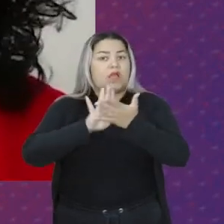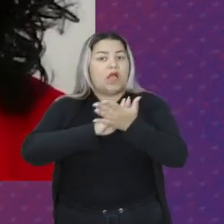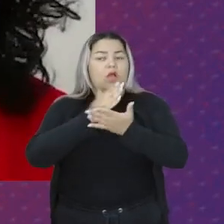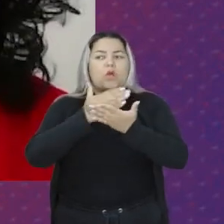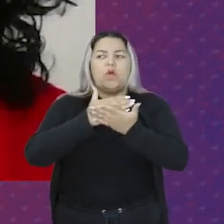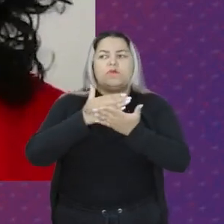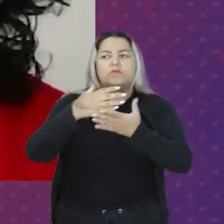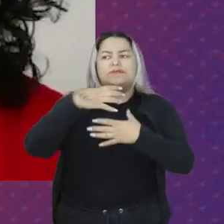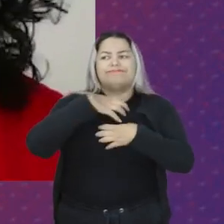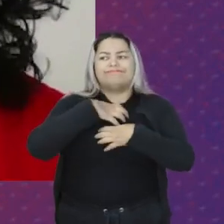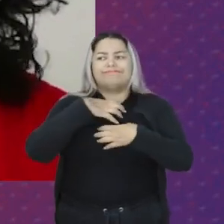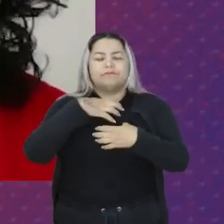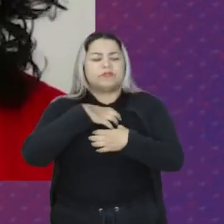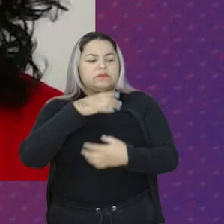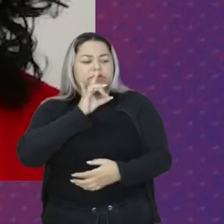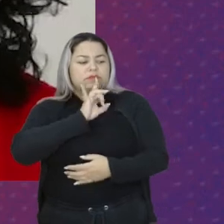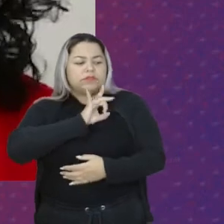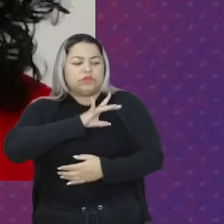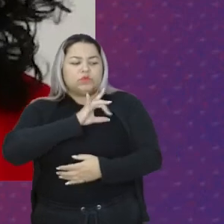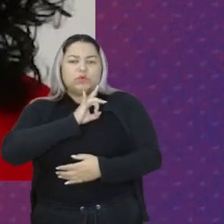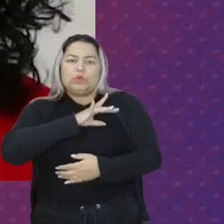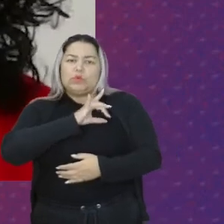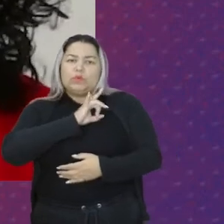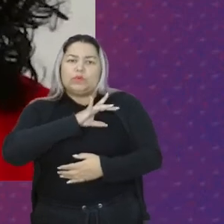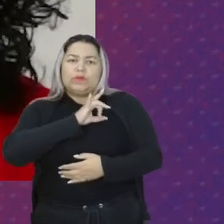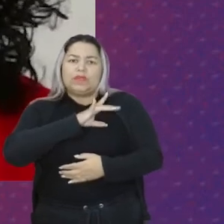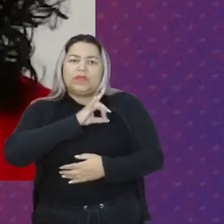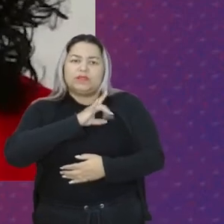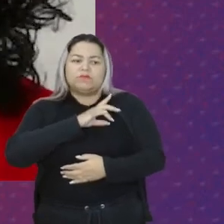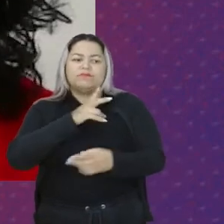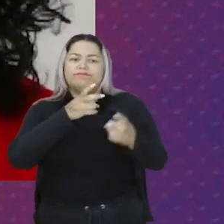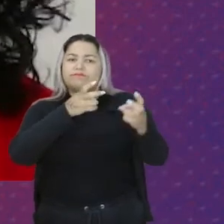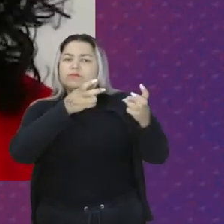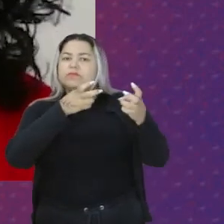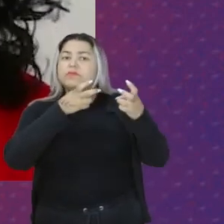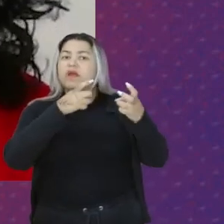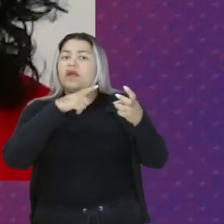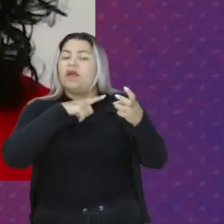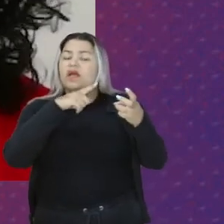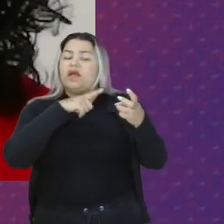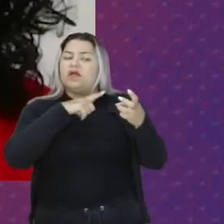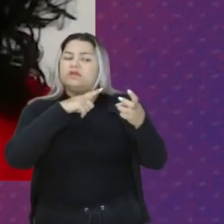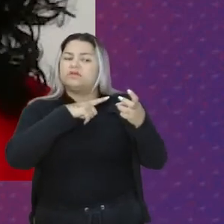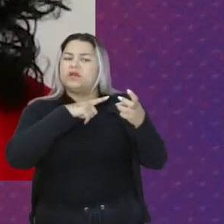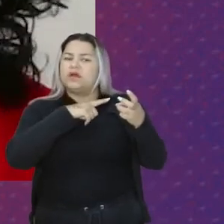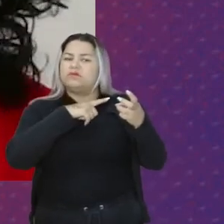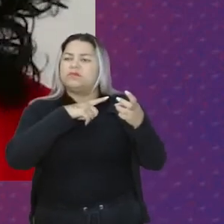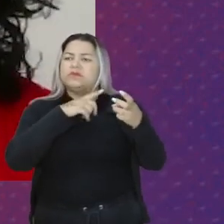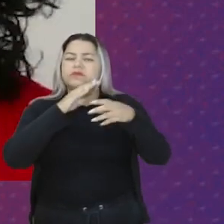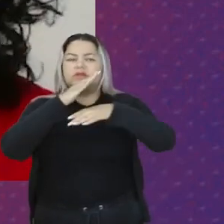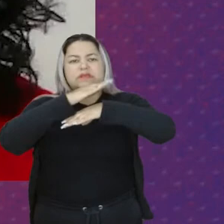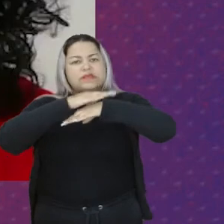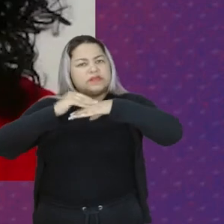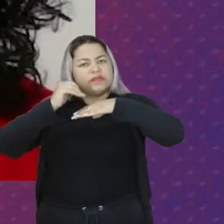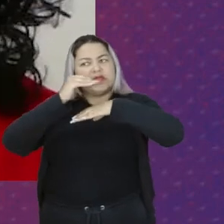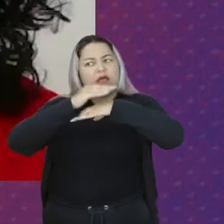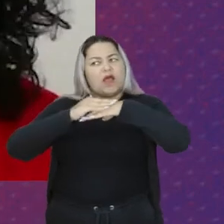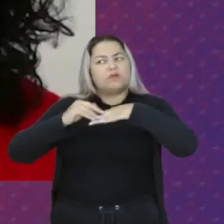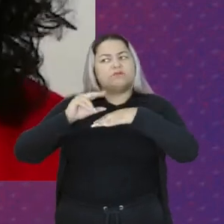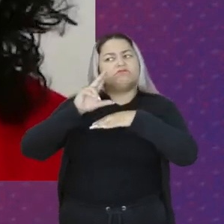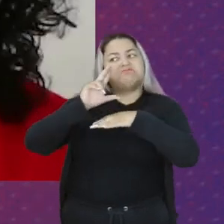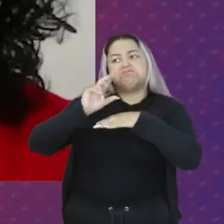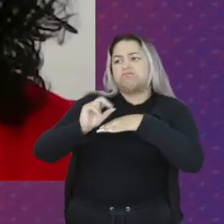começa a sentir o medo, começa a ter a percepção de que essas carícias não